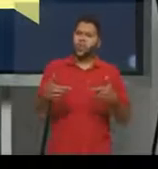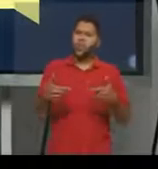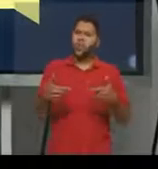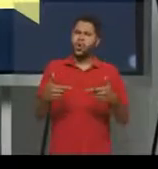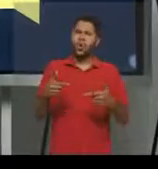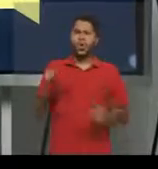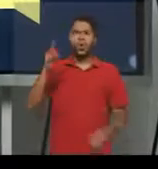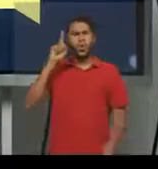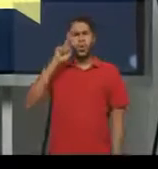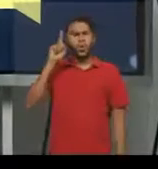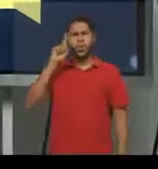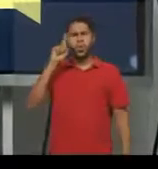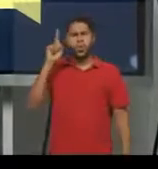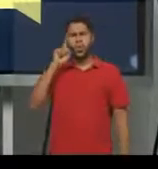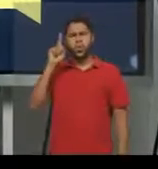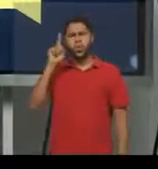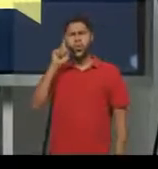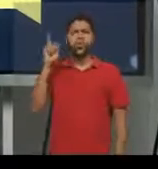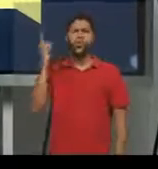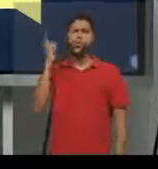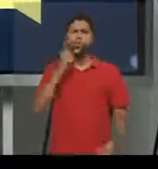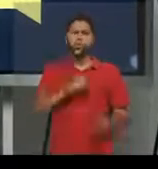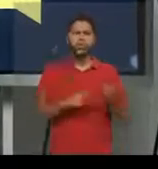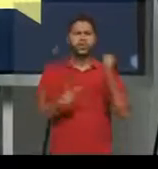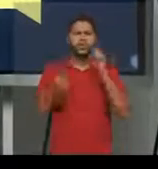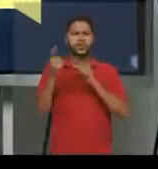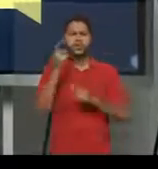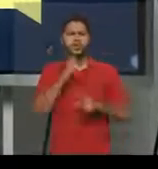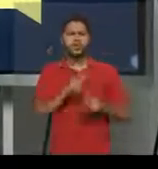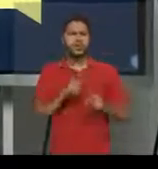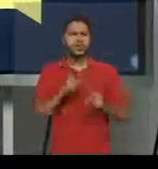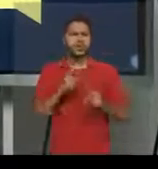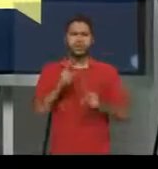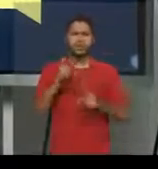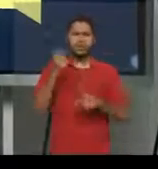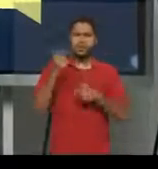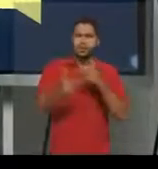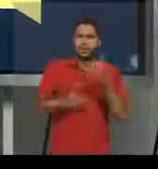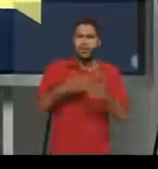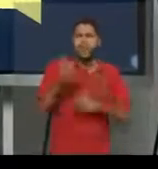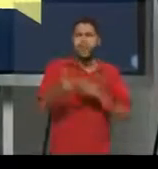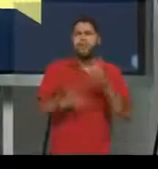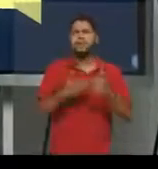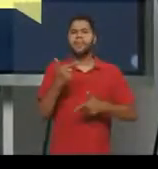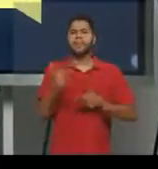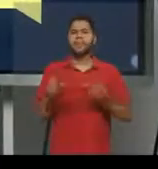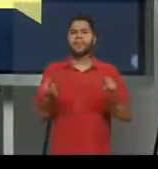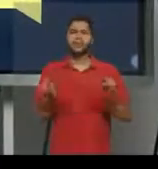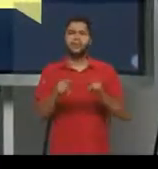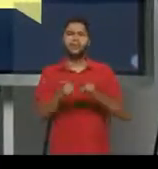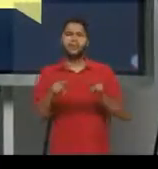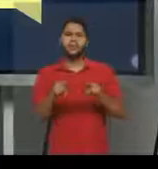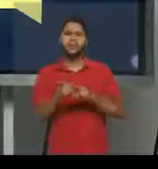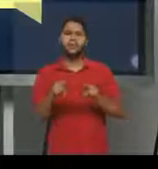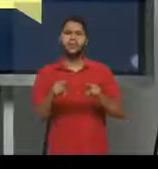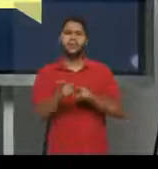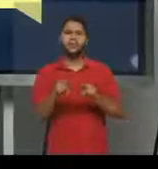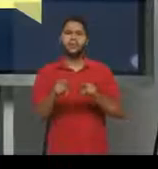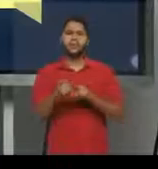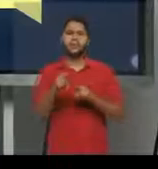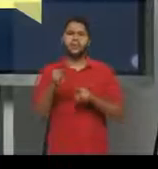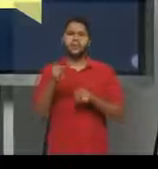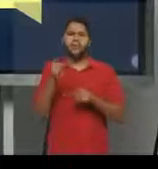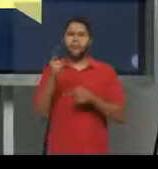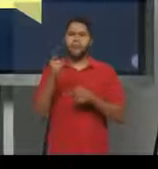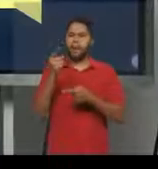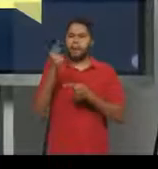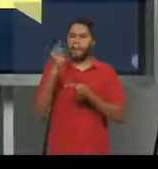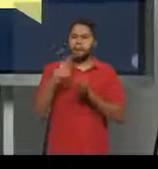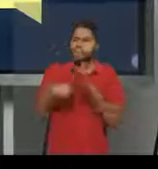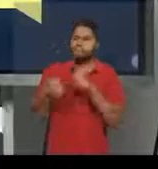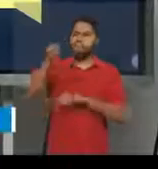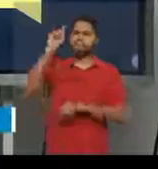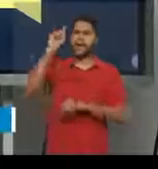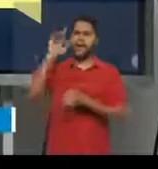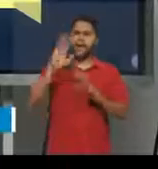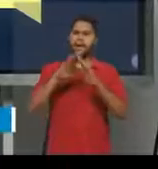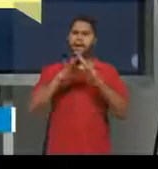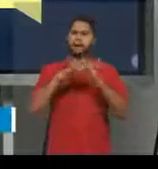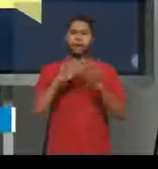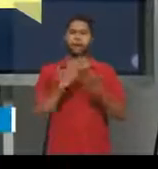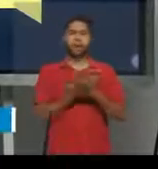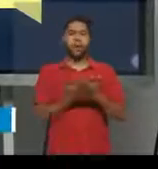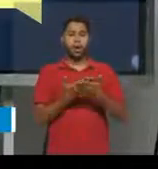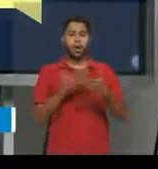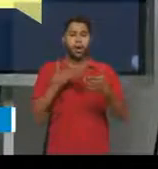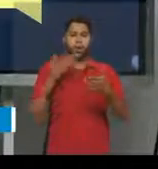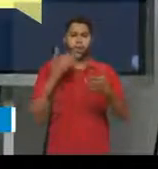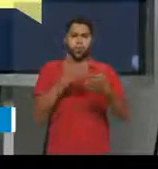maçante, para conseguir vencer mercados de trabalho, para conseguir vencer na escola, né? São nossos